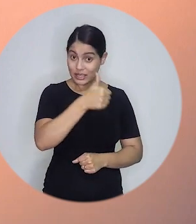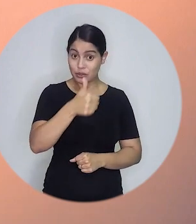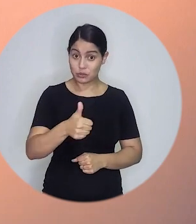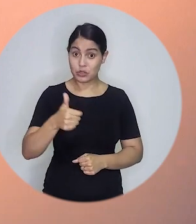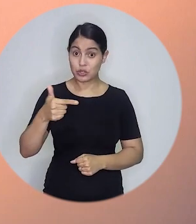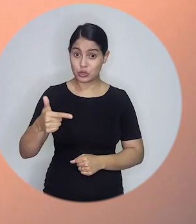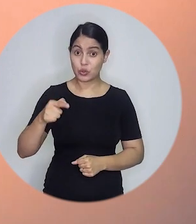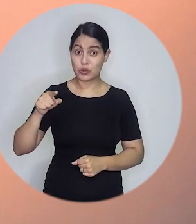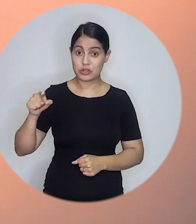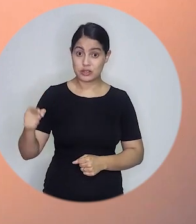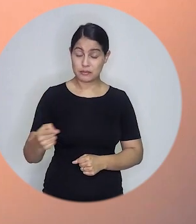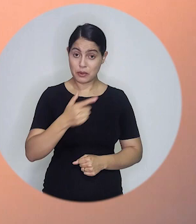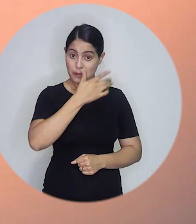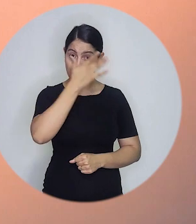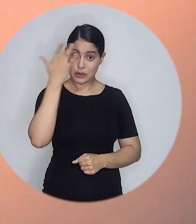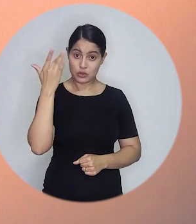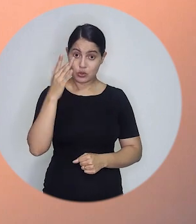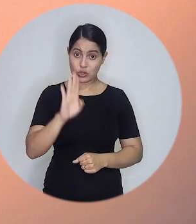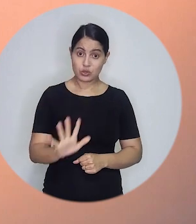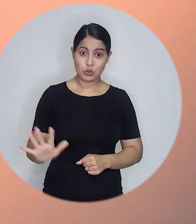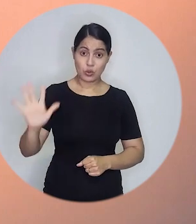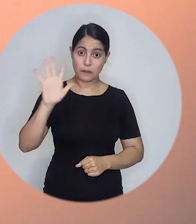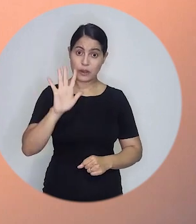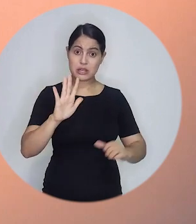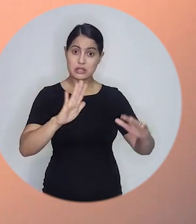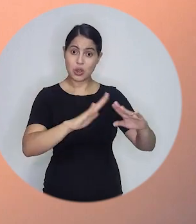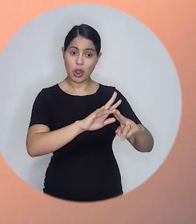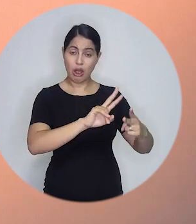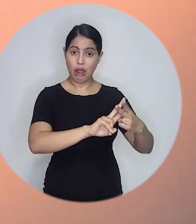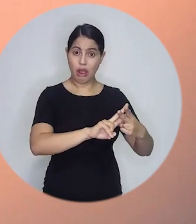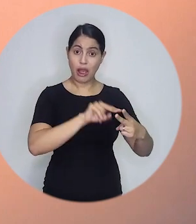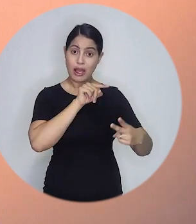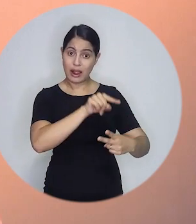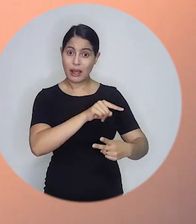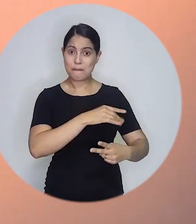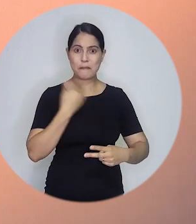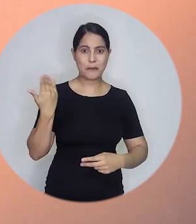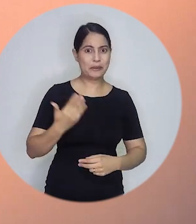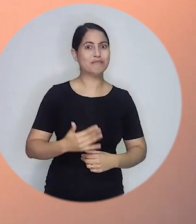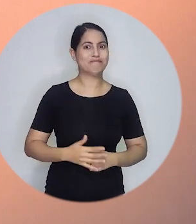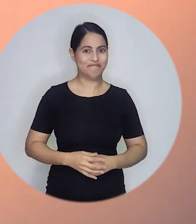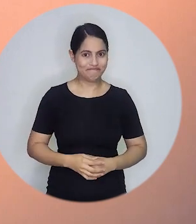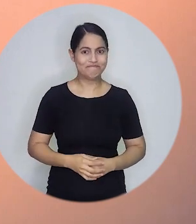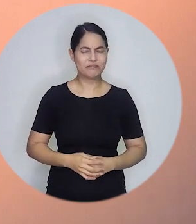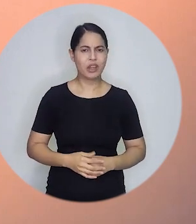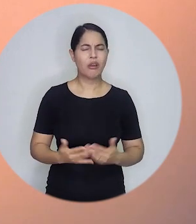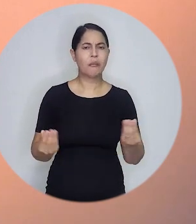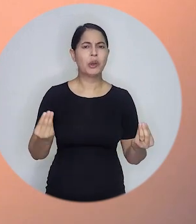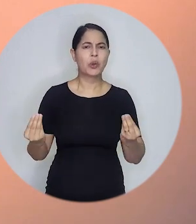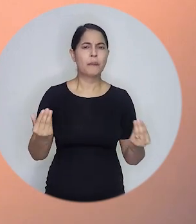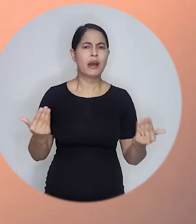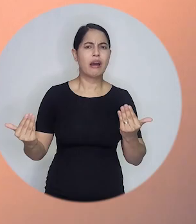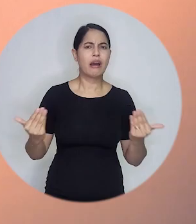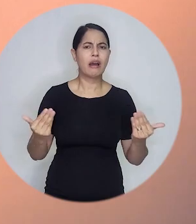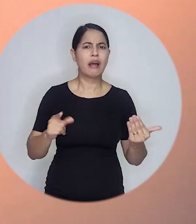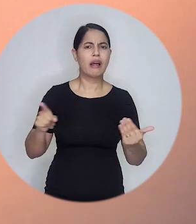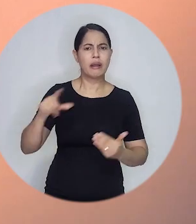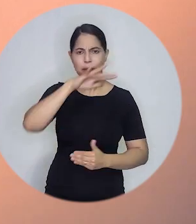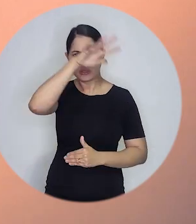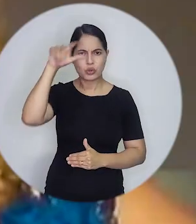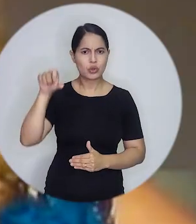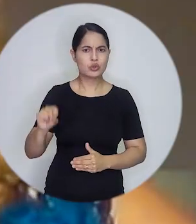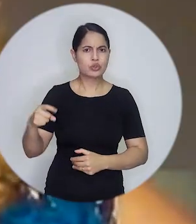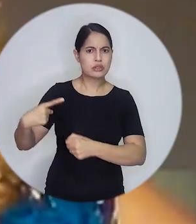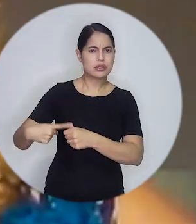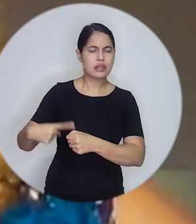mil brasileiros morreram atrás das grades. Isso representa uma cidade inteira do tamanho de Corumbá, no Mato Grosso do